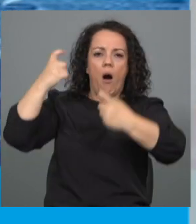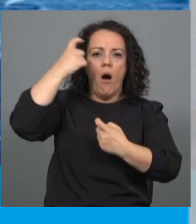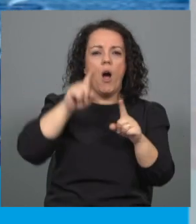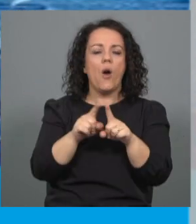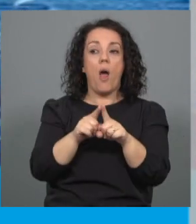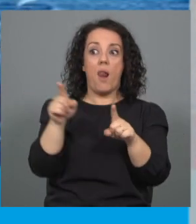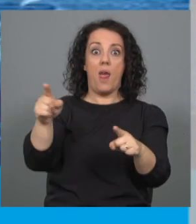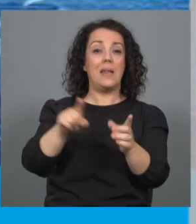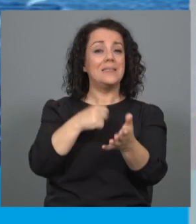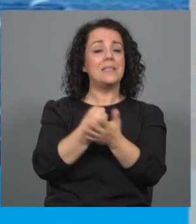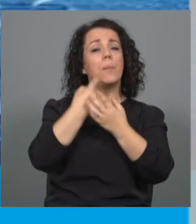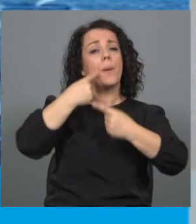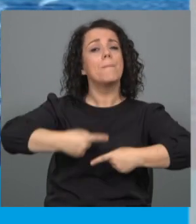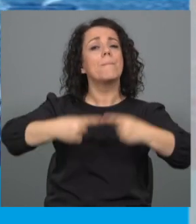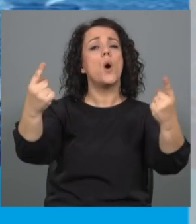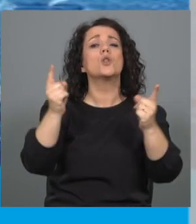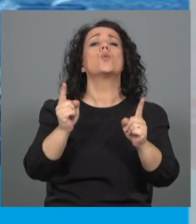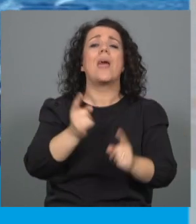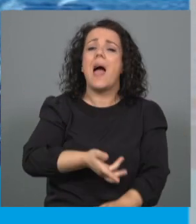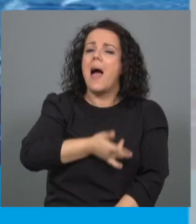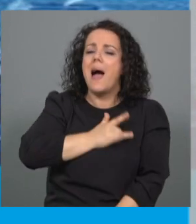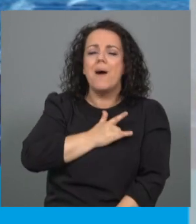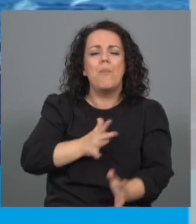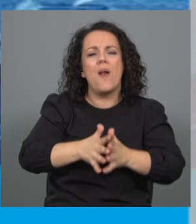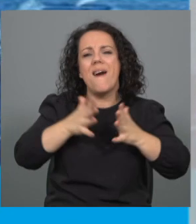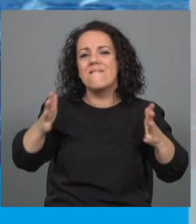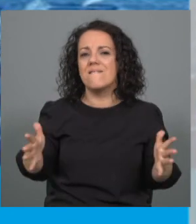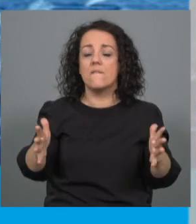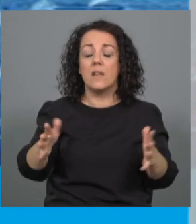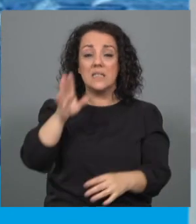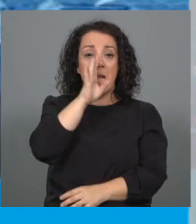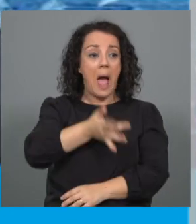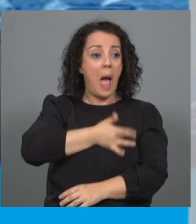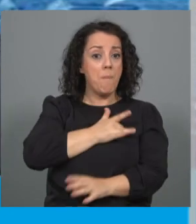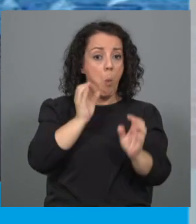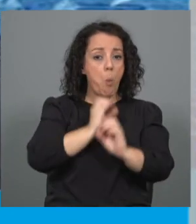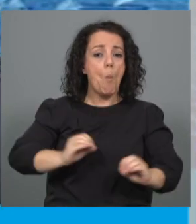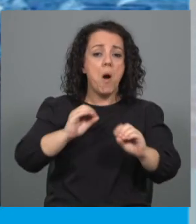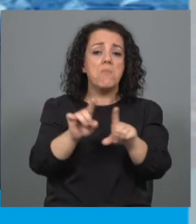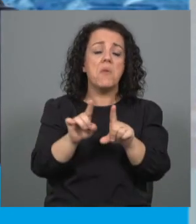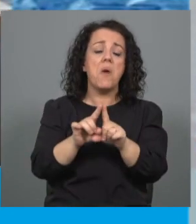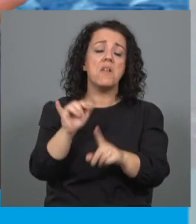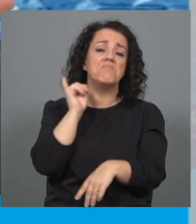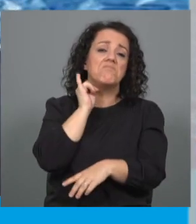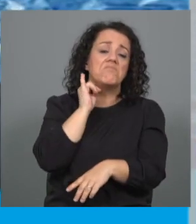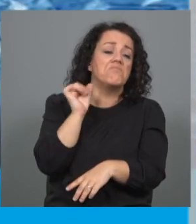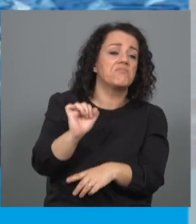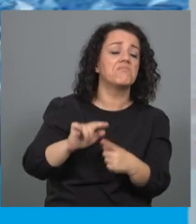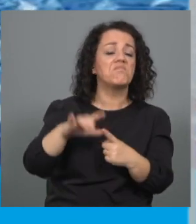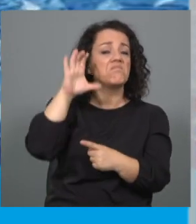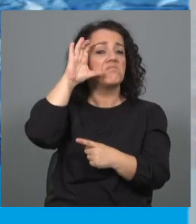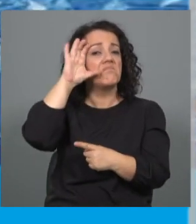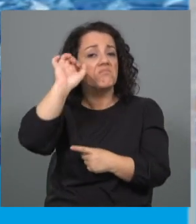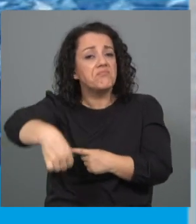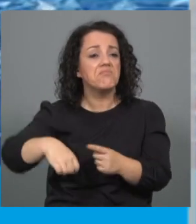que ele manifesta sempre é um grande amor. Portanto, a ausência de amor seria indiferença, seria o não atender, seria o não escutar. E,